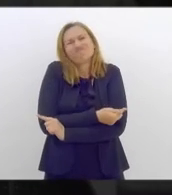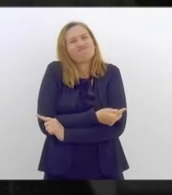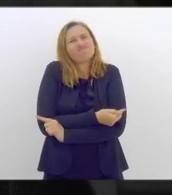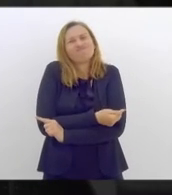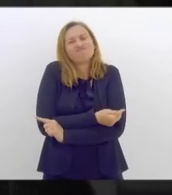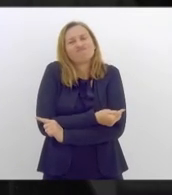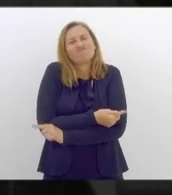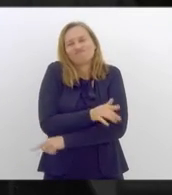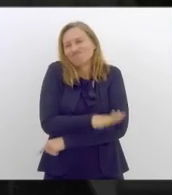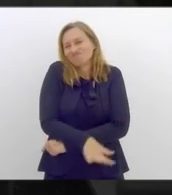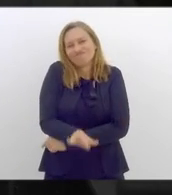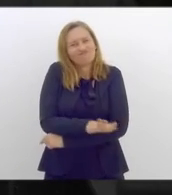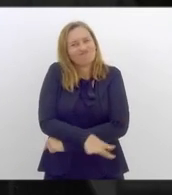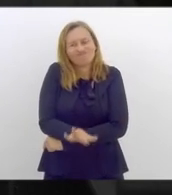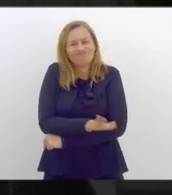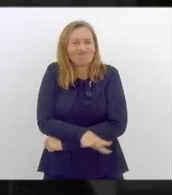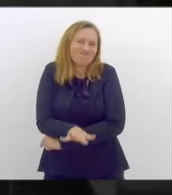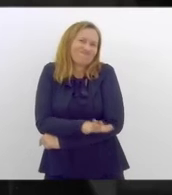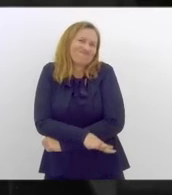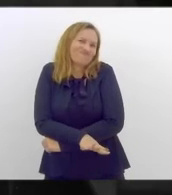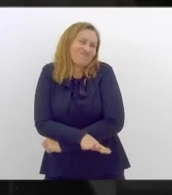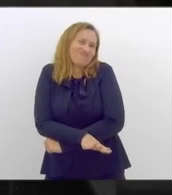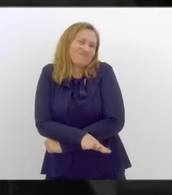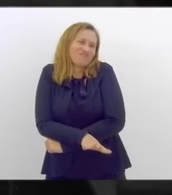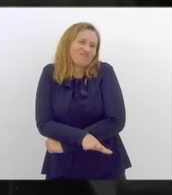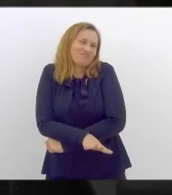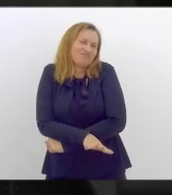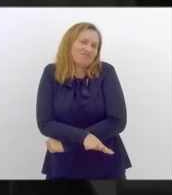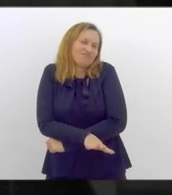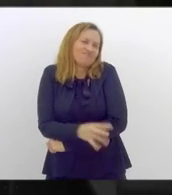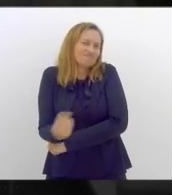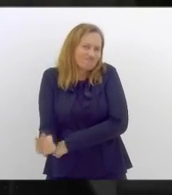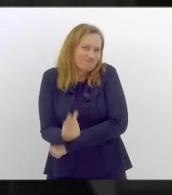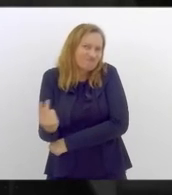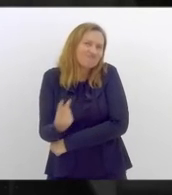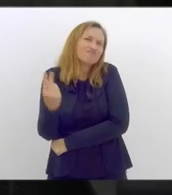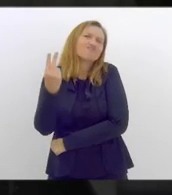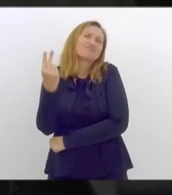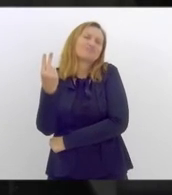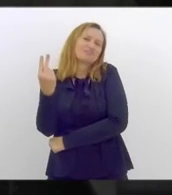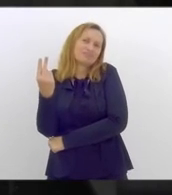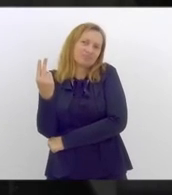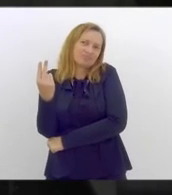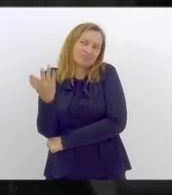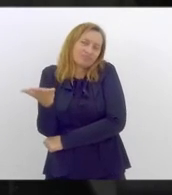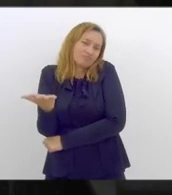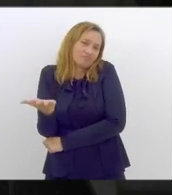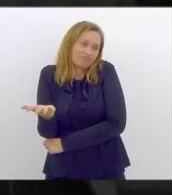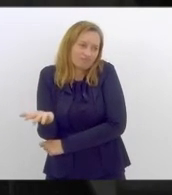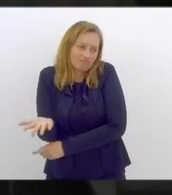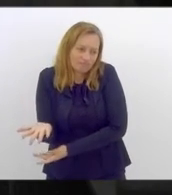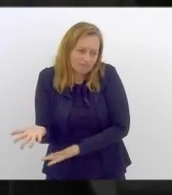a lógica da infância com a lógica de se valorizar digamos